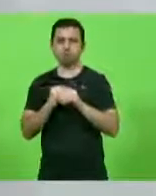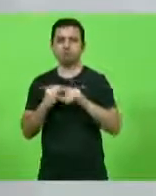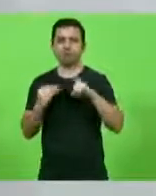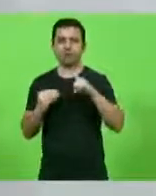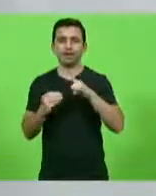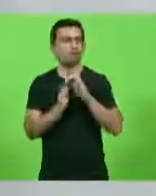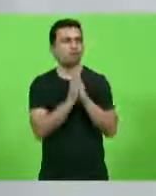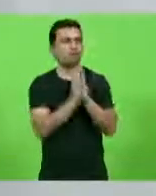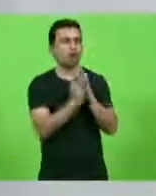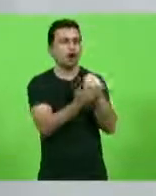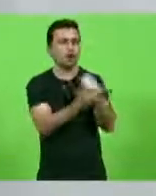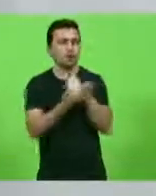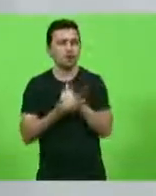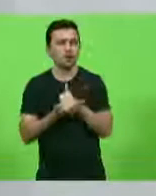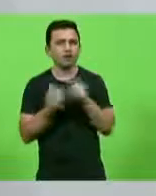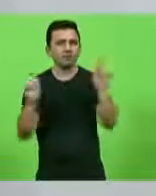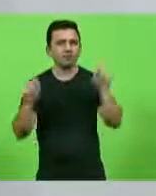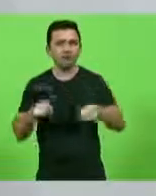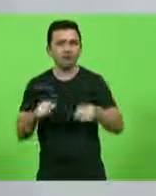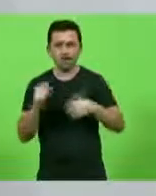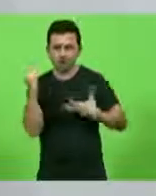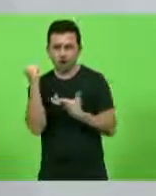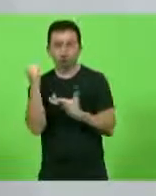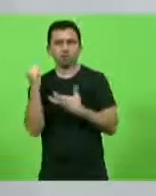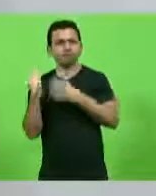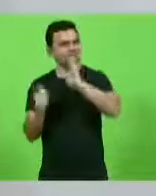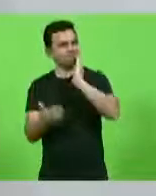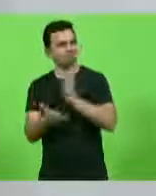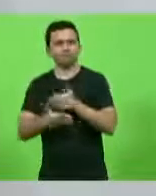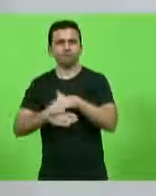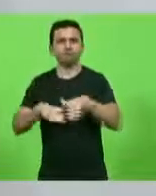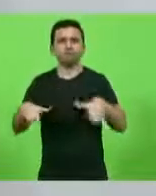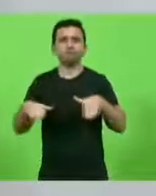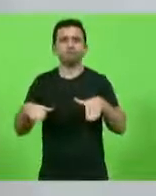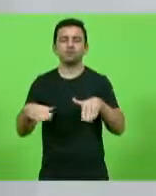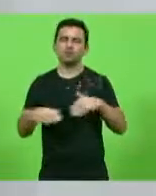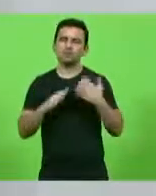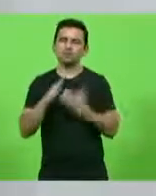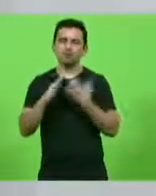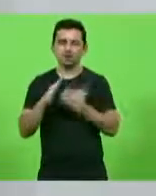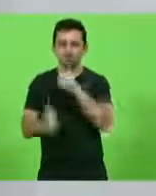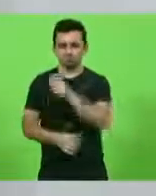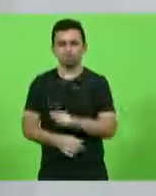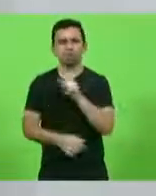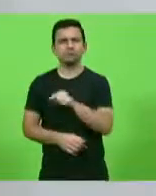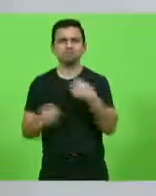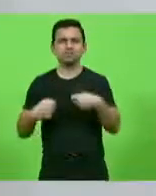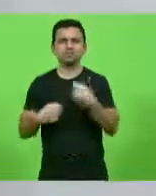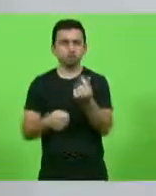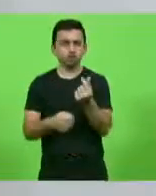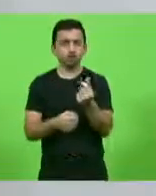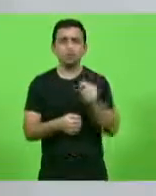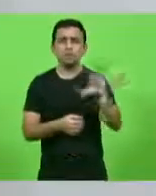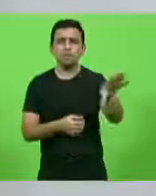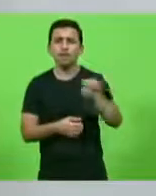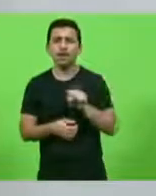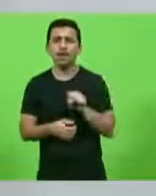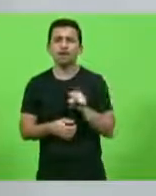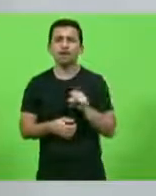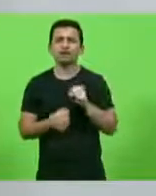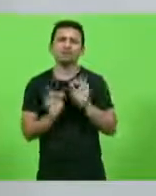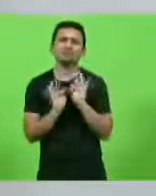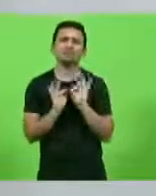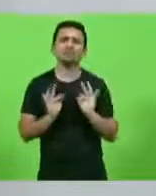dos nobres colegas para que a gente possa desburocratizar. O empresário precisa receber o dinheiro de uma forma